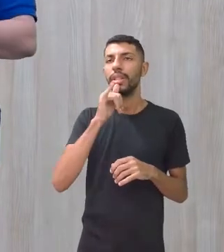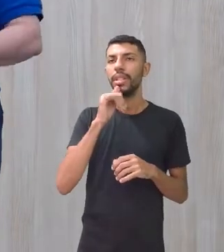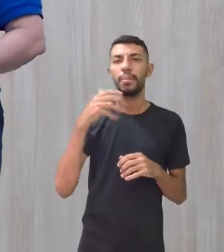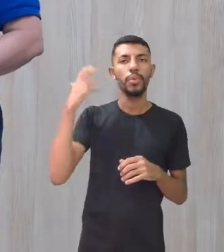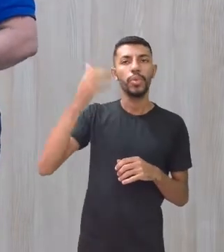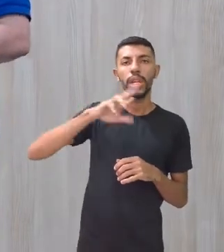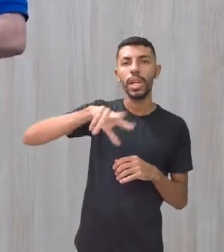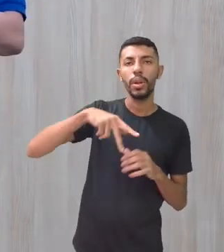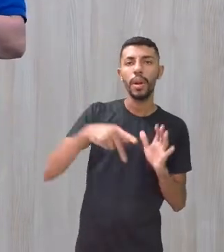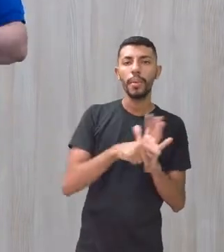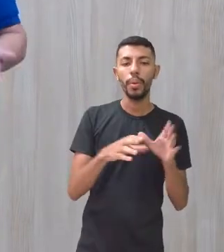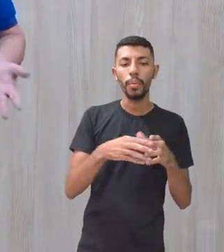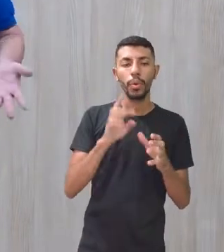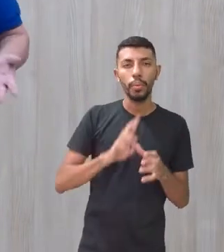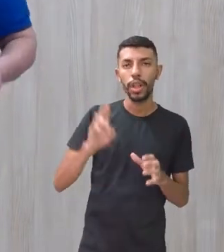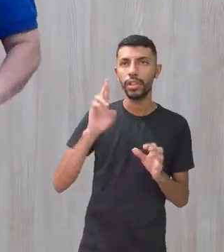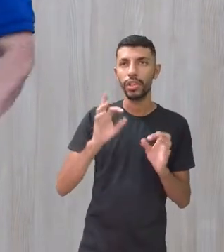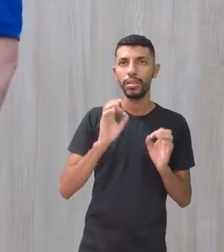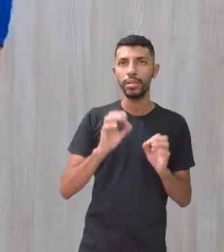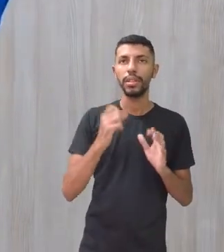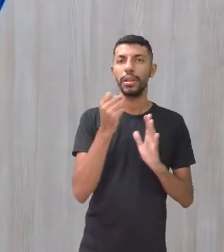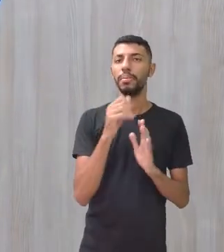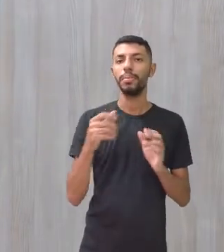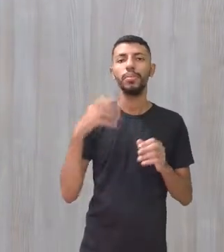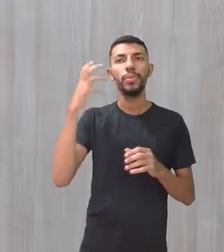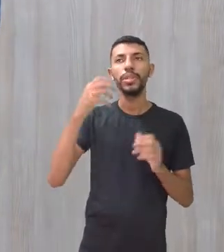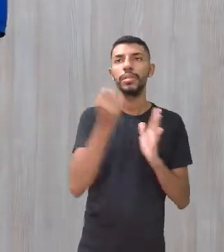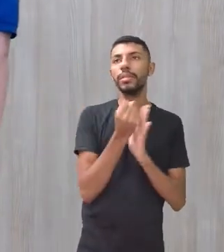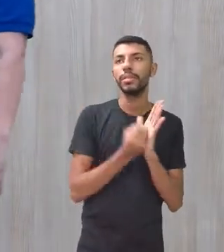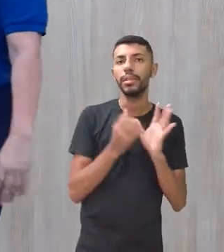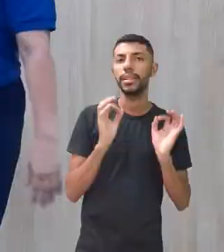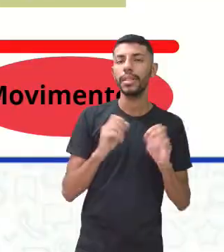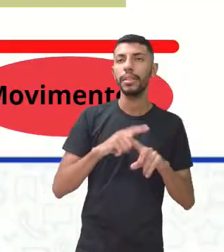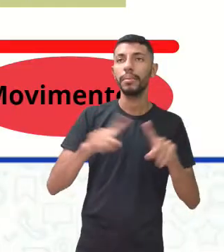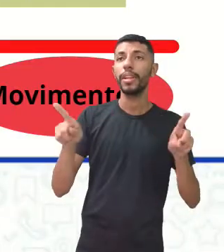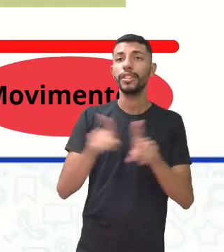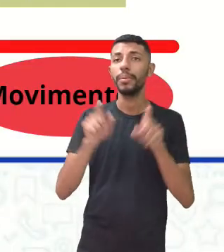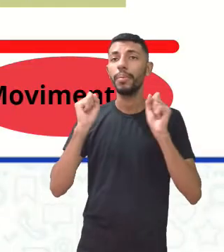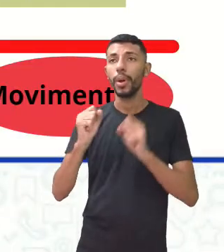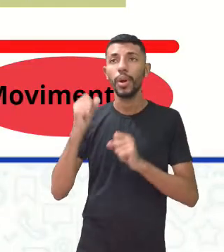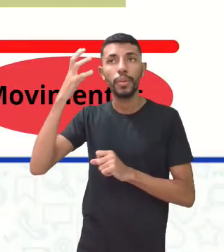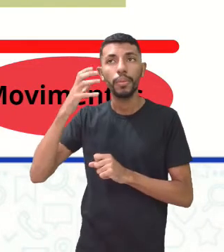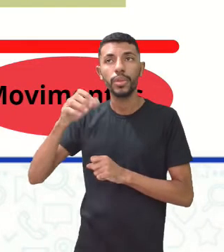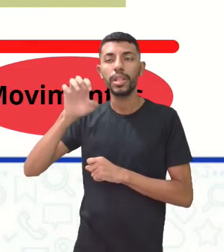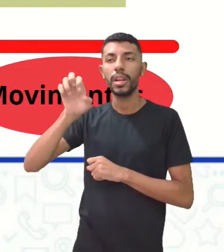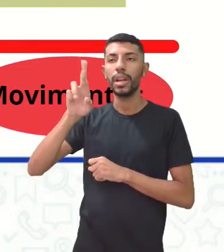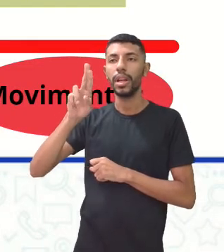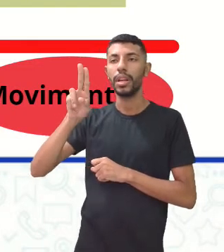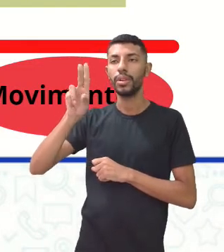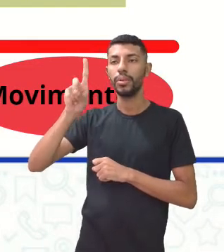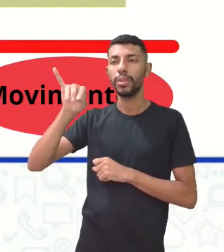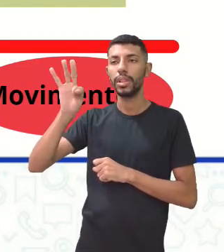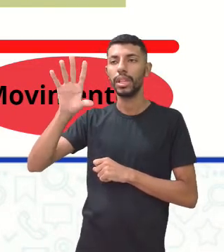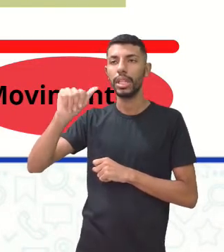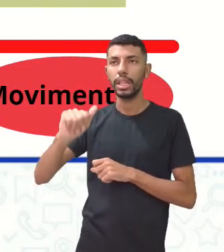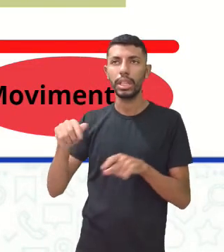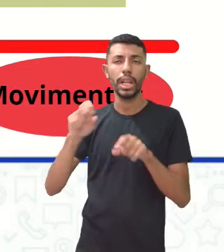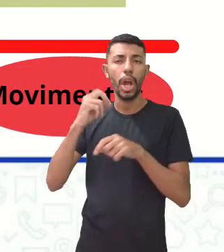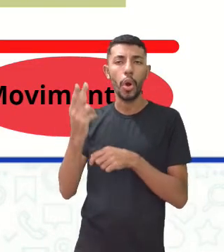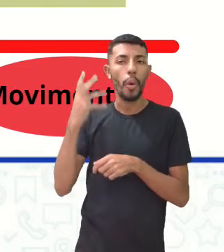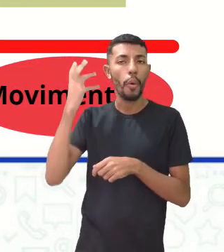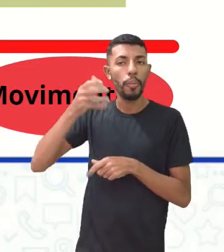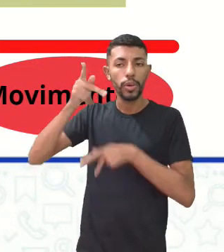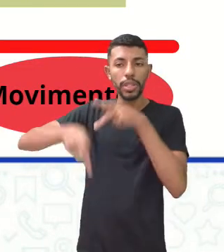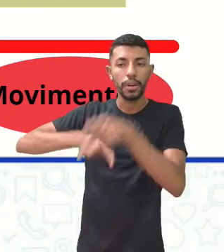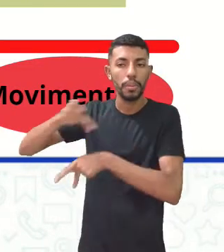religiosa, ela é secular. Mas ela também pode ser erudita ou popular. Eu posso dividir